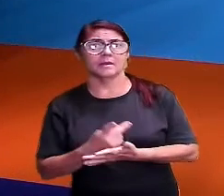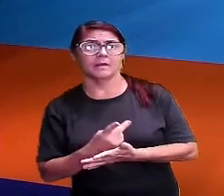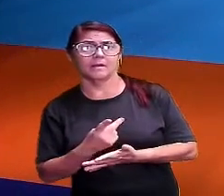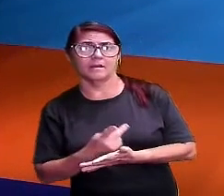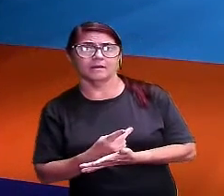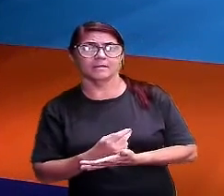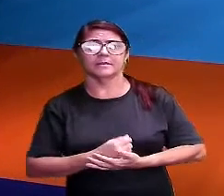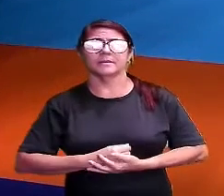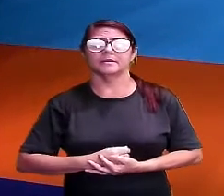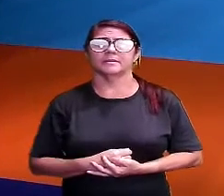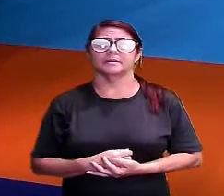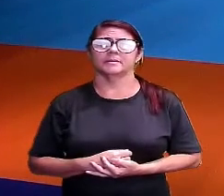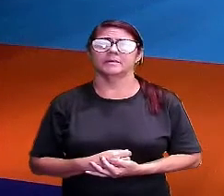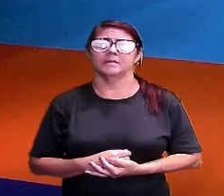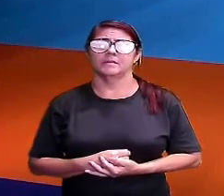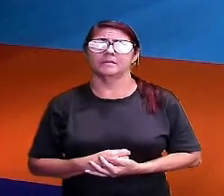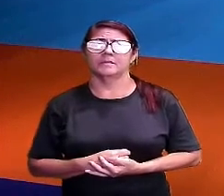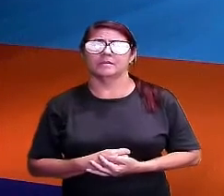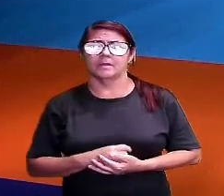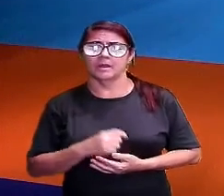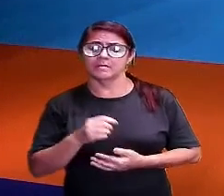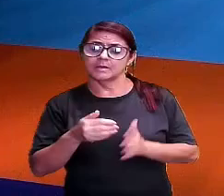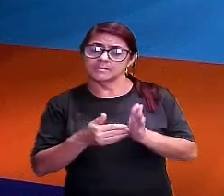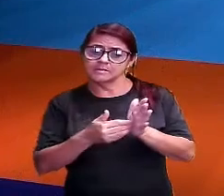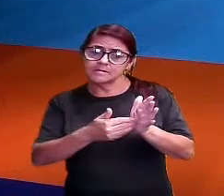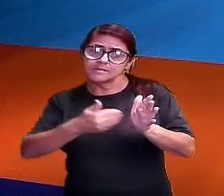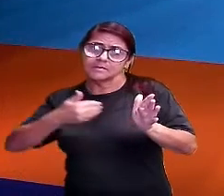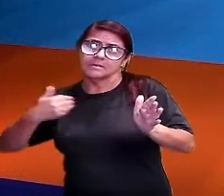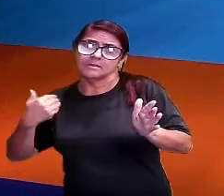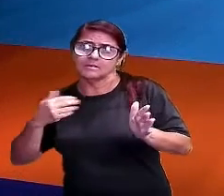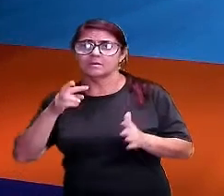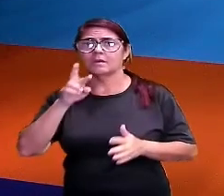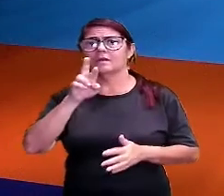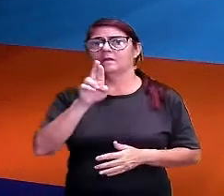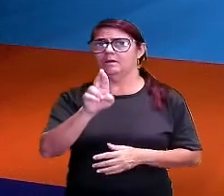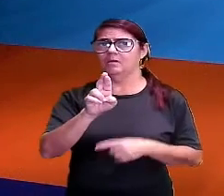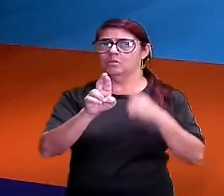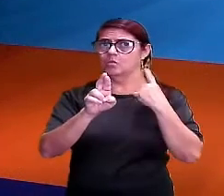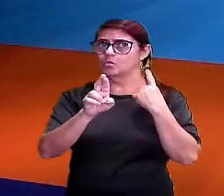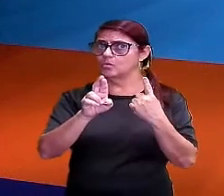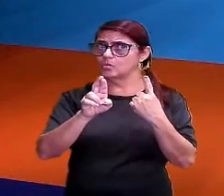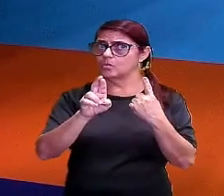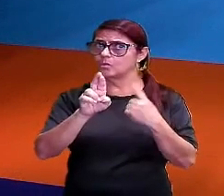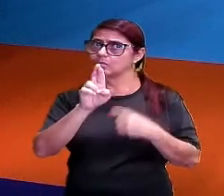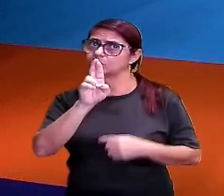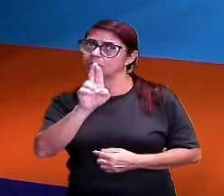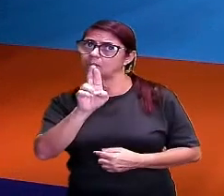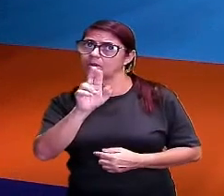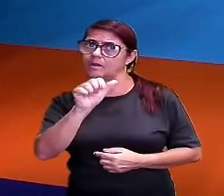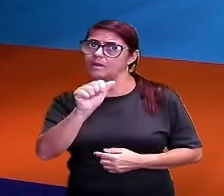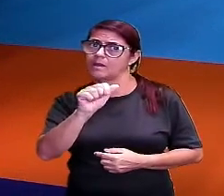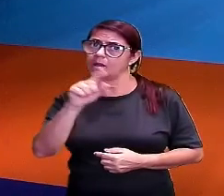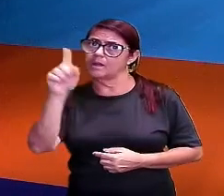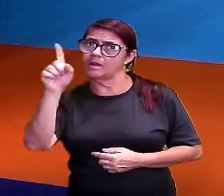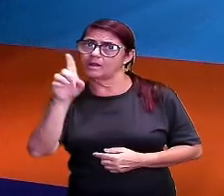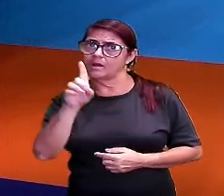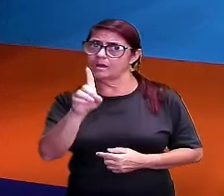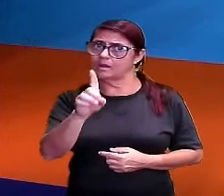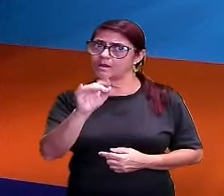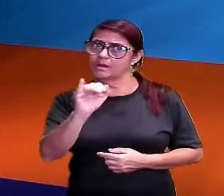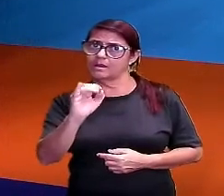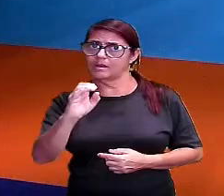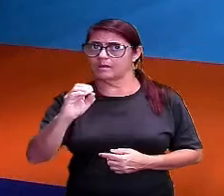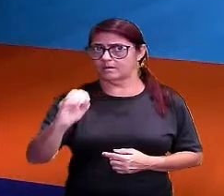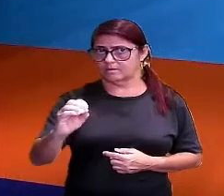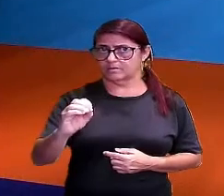o quê? A gente tem que eliminar. Então, rádio é uma palavra com R forte,